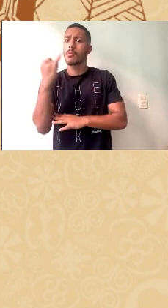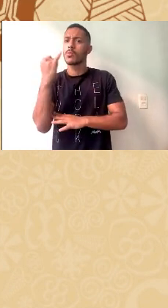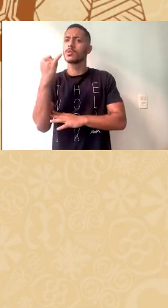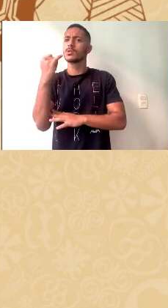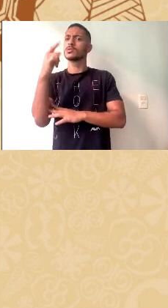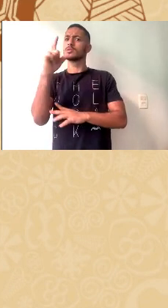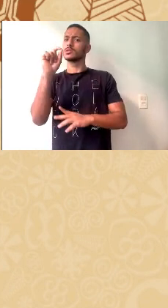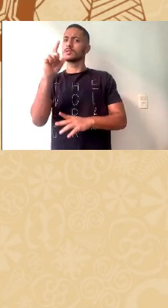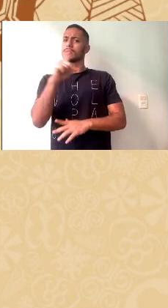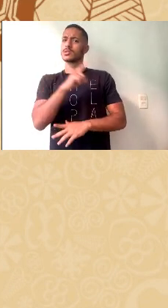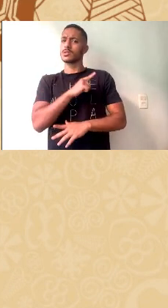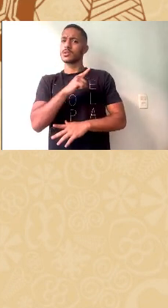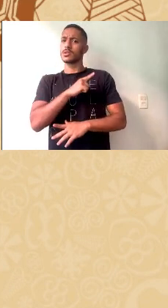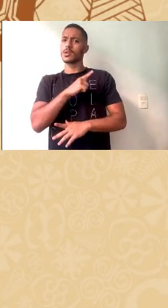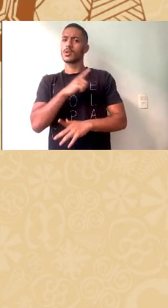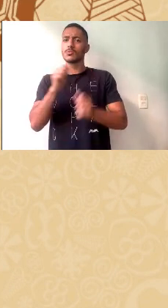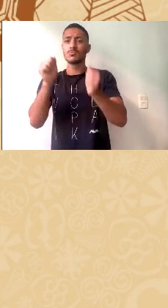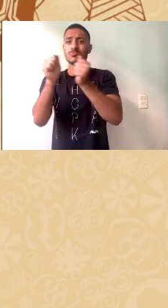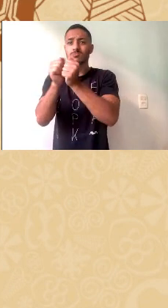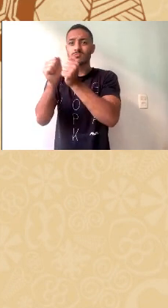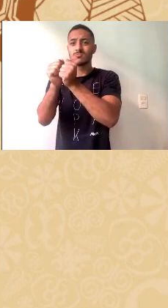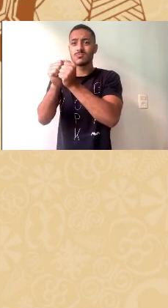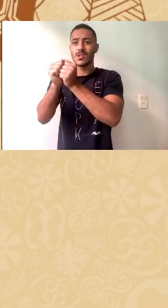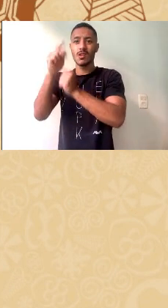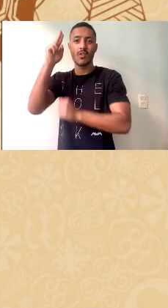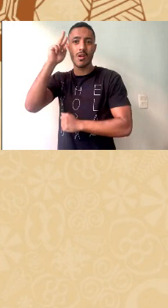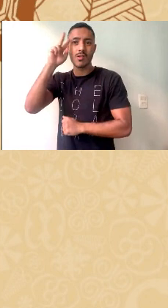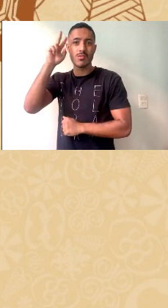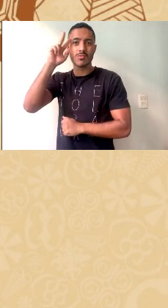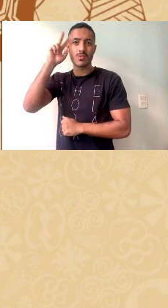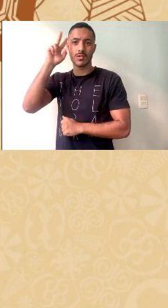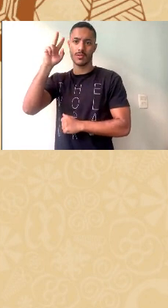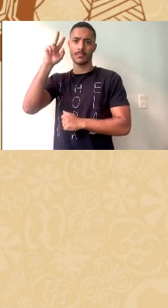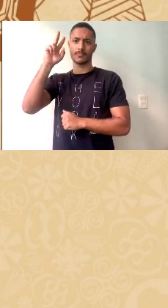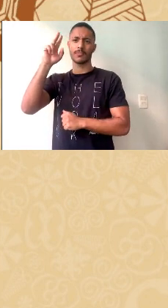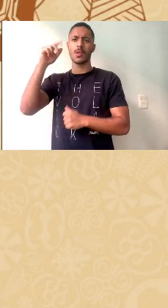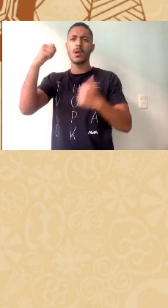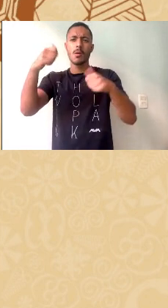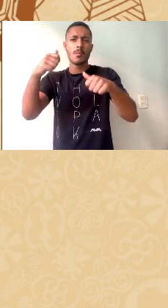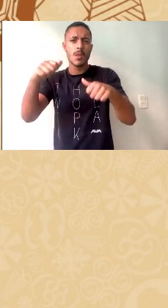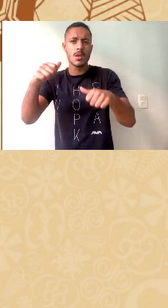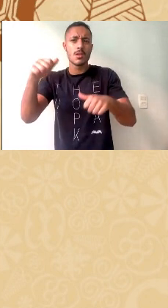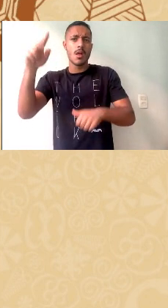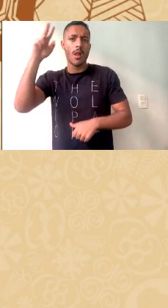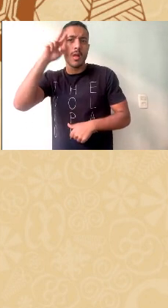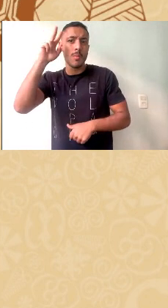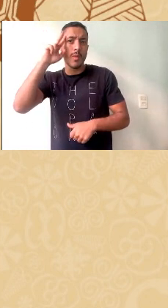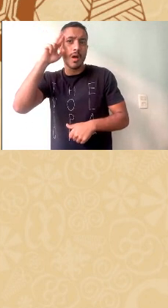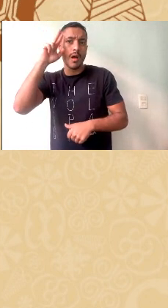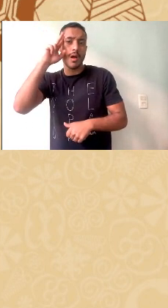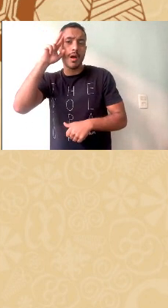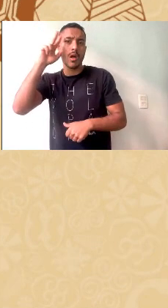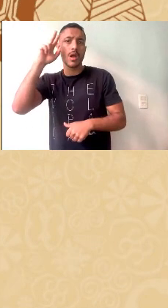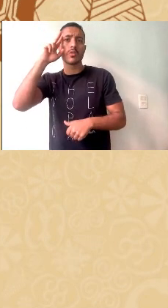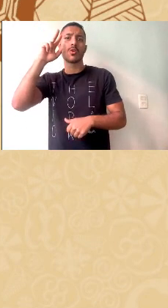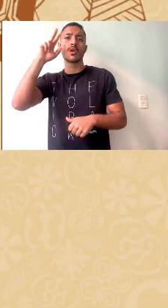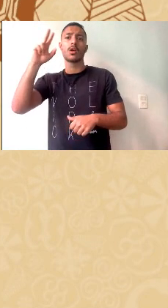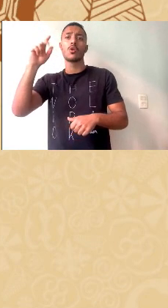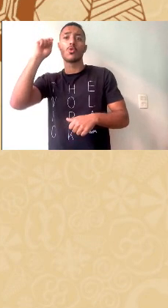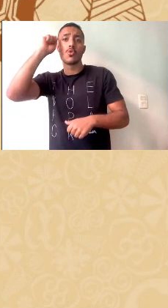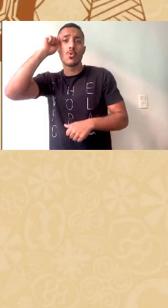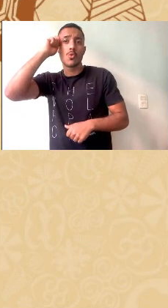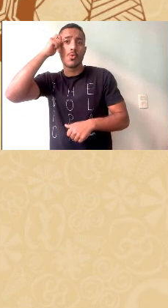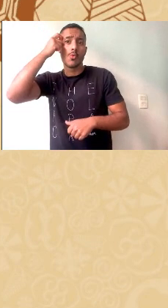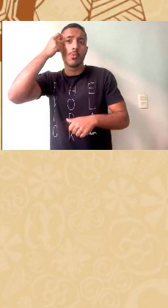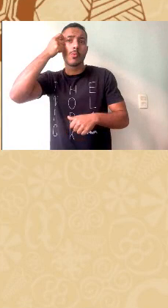um pouco dessa história, né. Vale lembrar que a história do movimento negro no nosso país, ele é ainda um